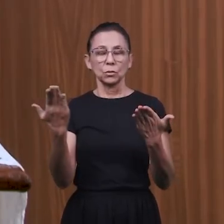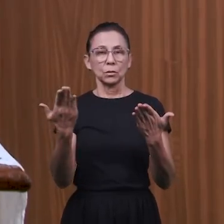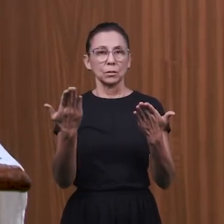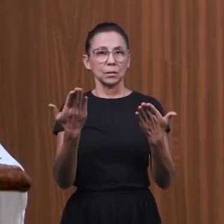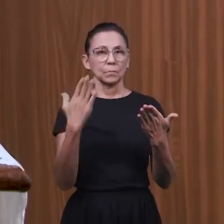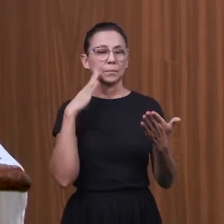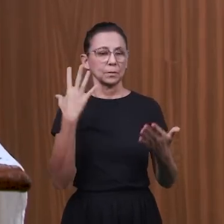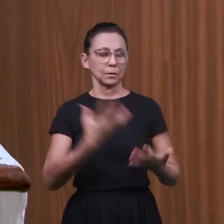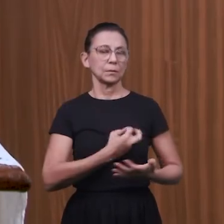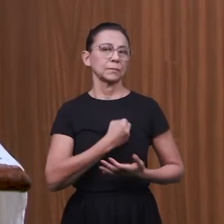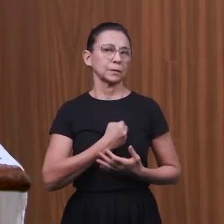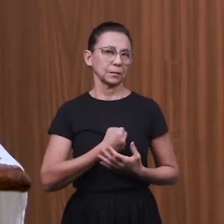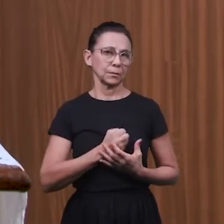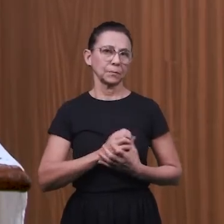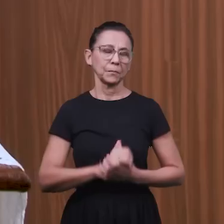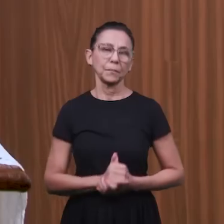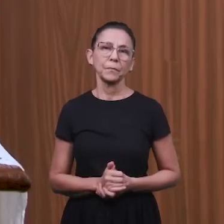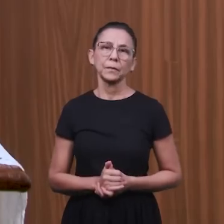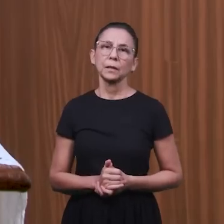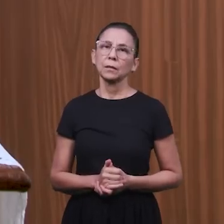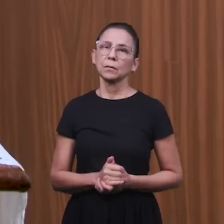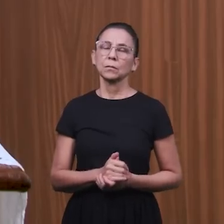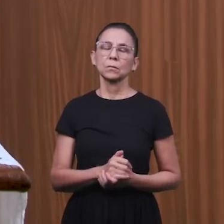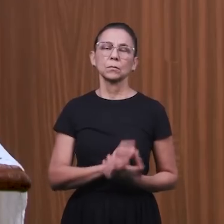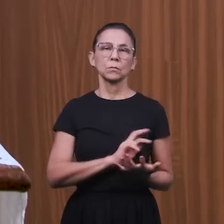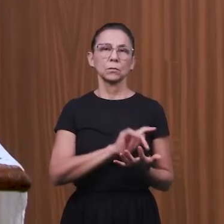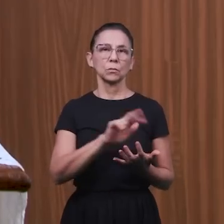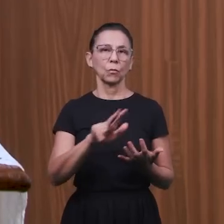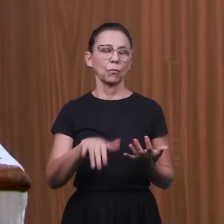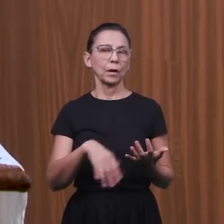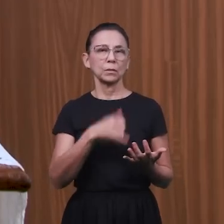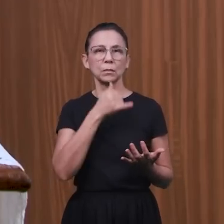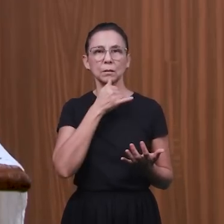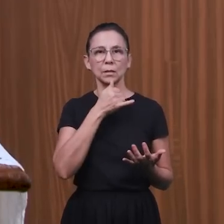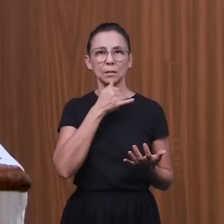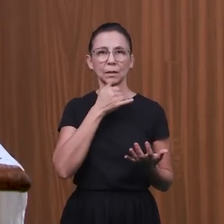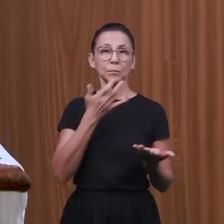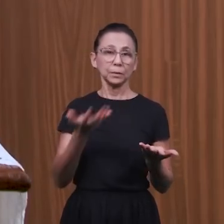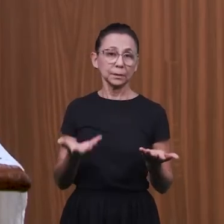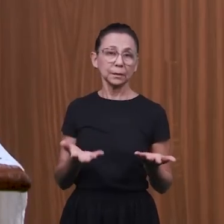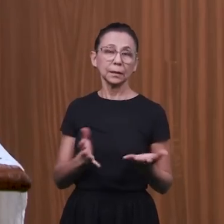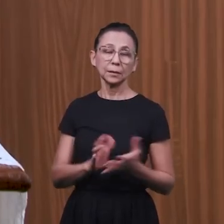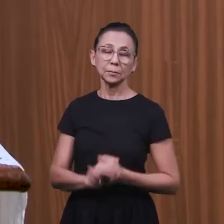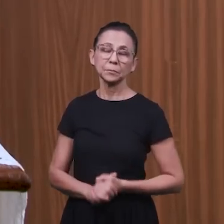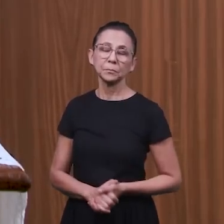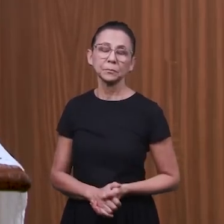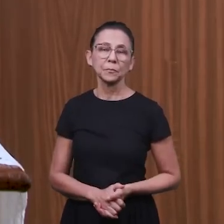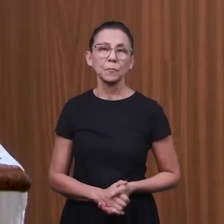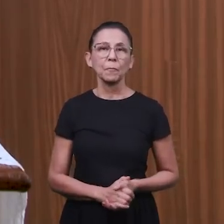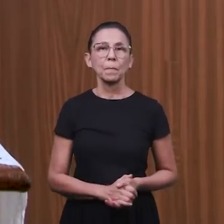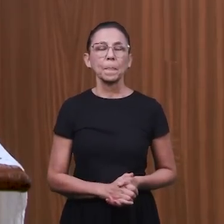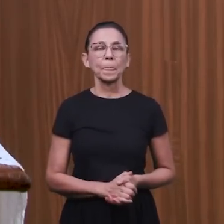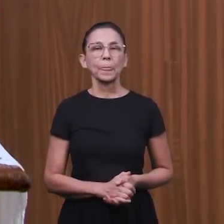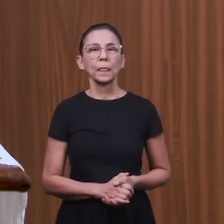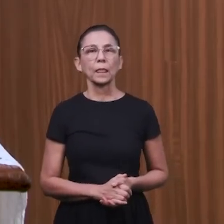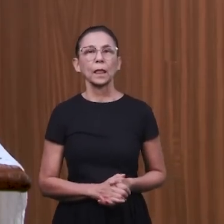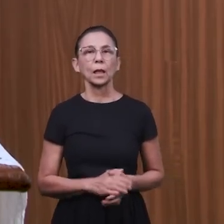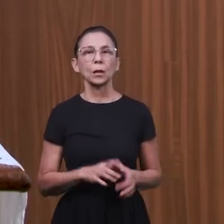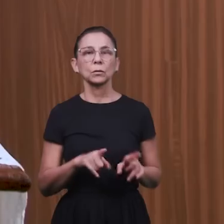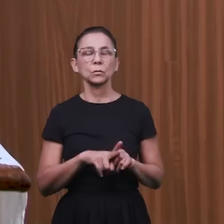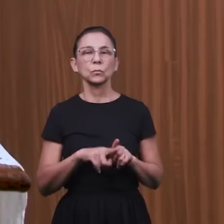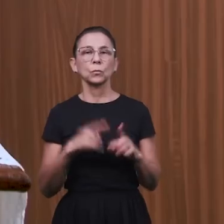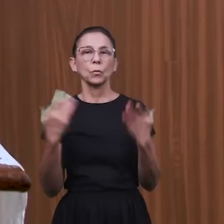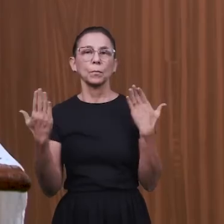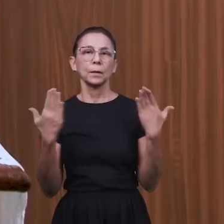Senhor. Vejam, meus queridos, tantos outros exemplos para encerrarmos, né? Quando falamos na